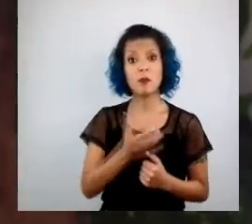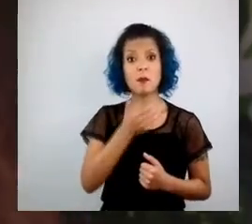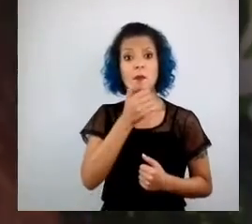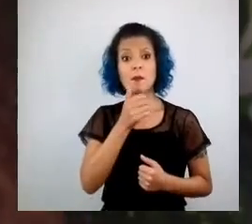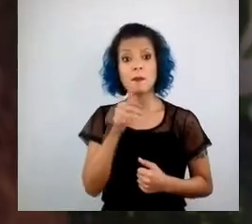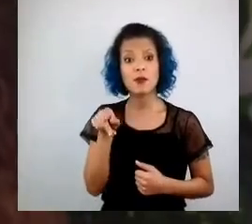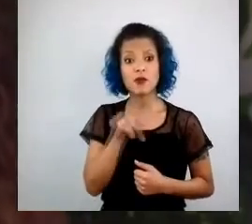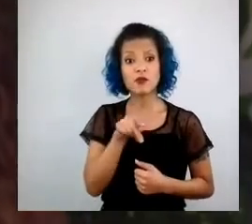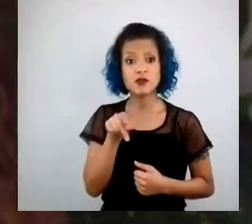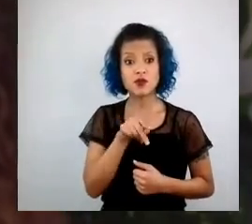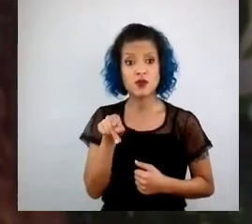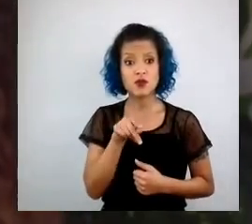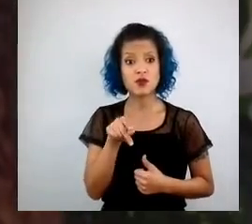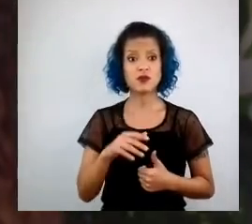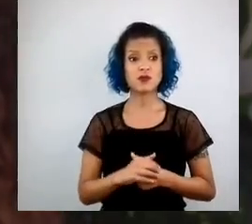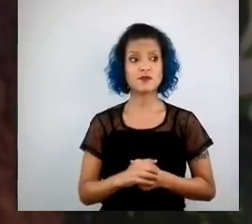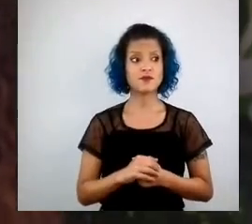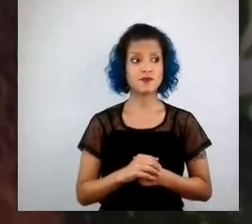Quero fazer uma pergunta.